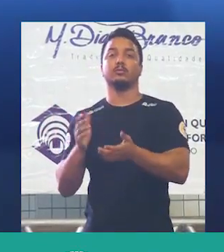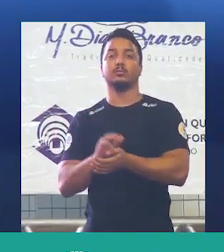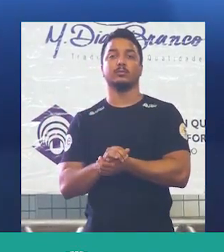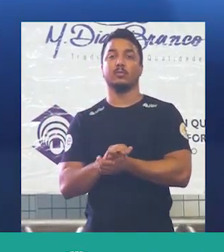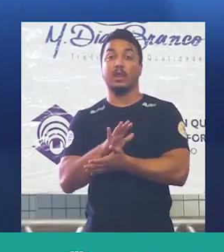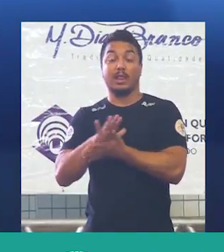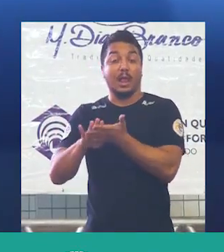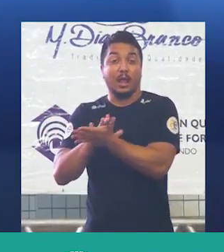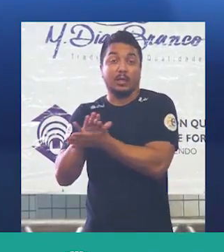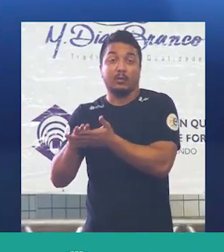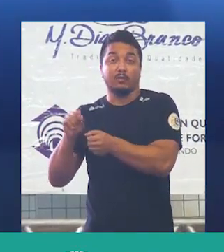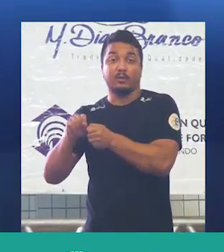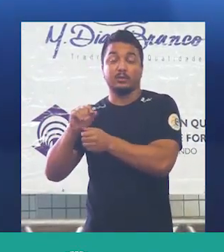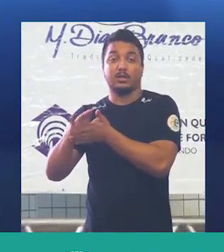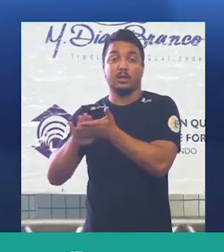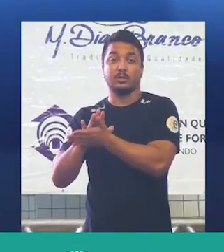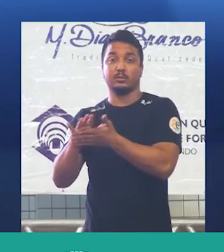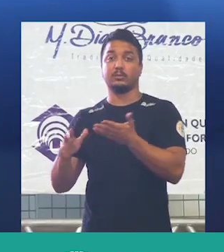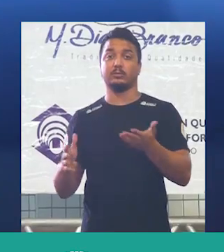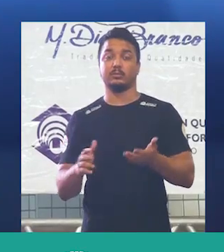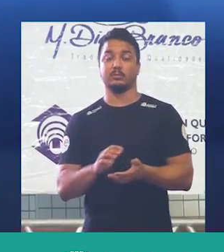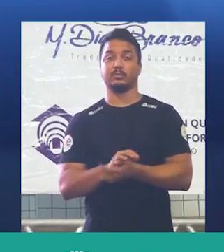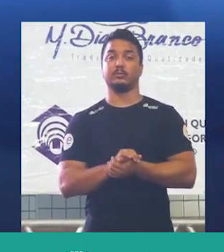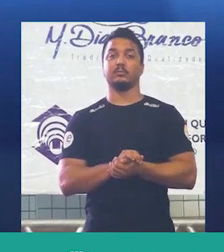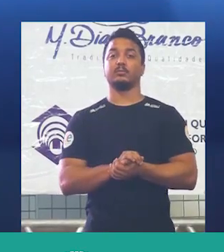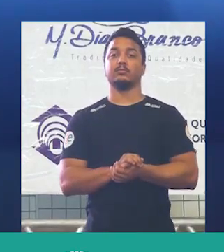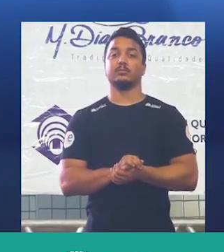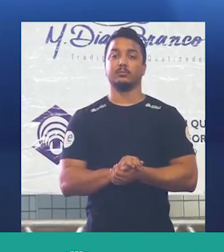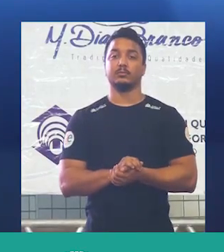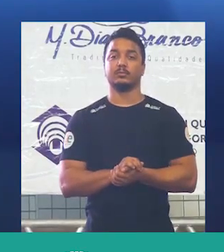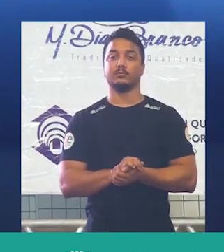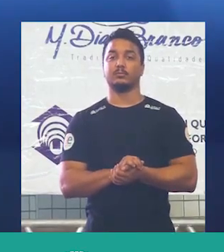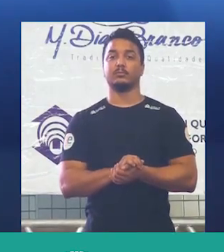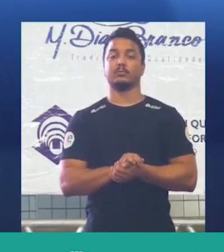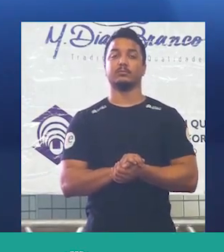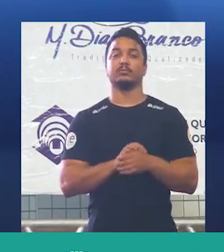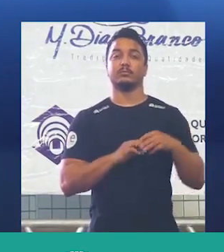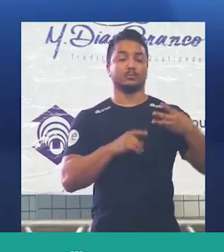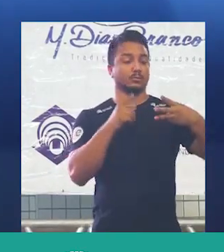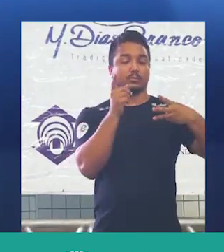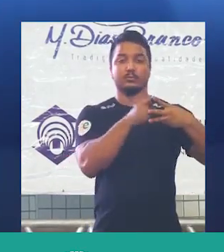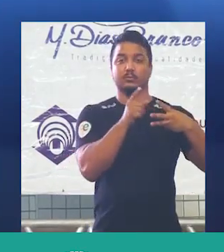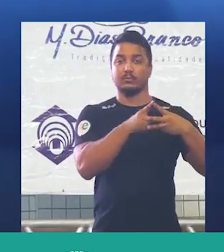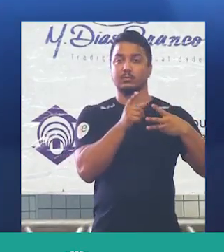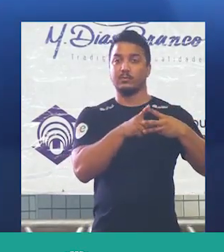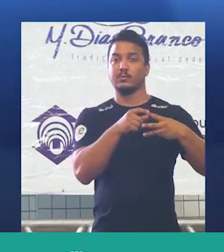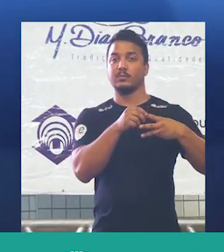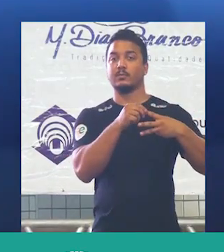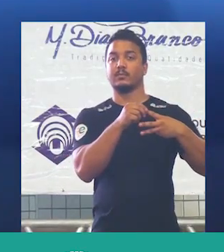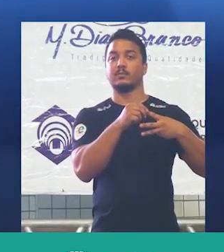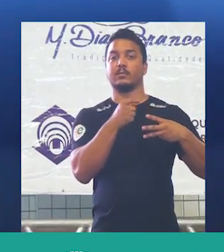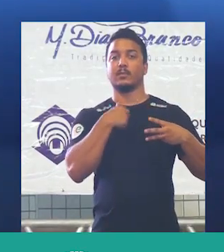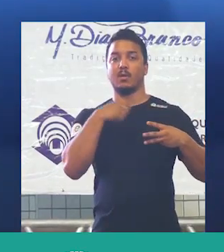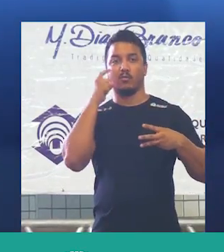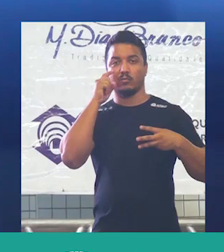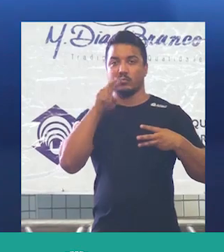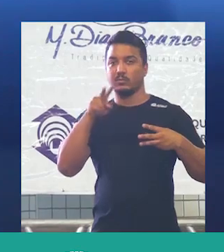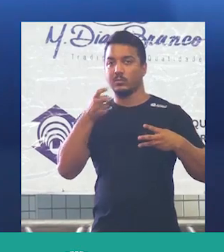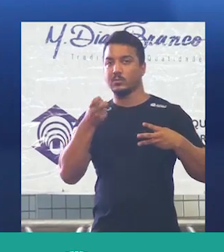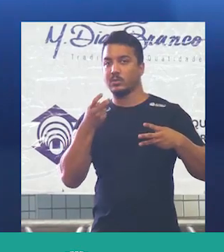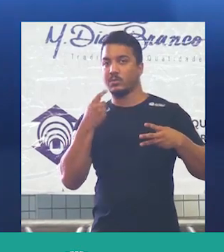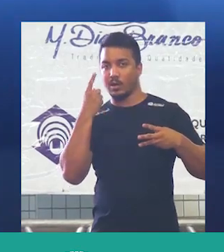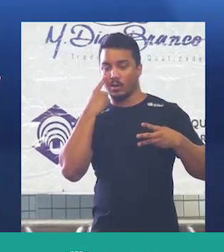PN, não, minha filha? Praticamente nada. Não foi isso que você falou? Isso, eu percebi daqui, na leitura